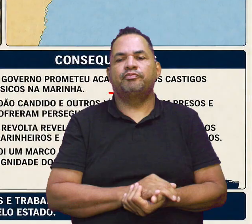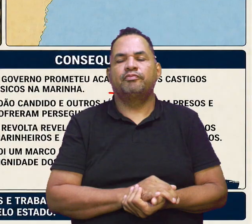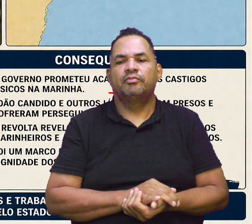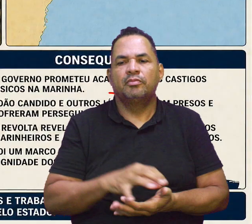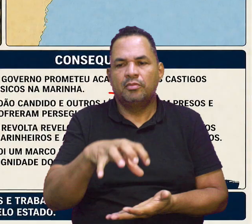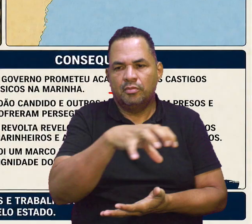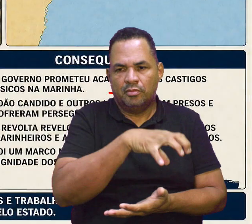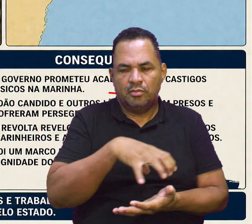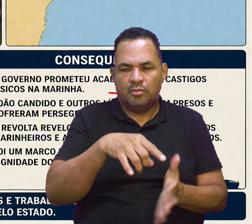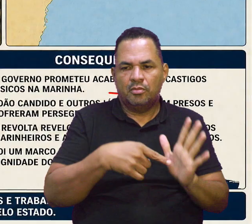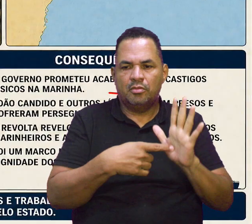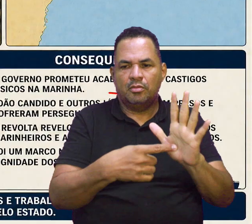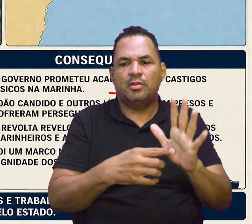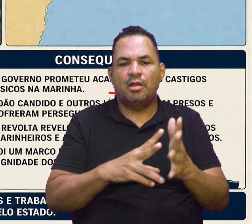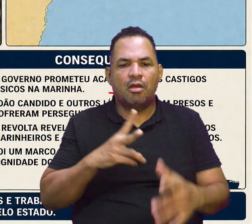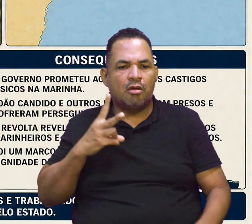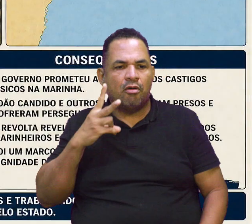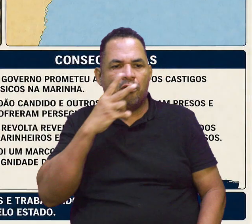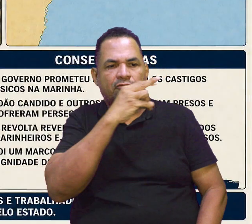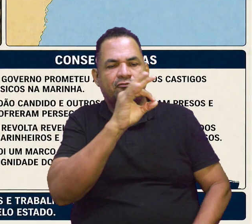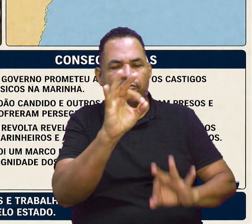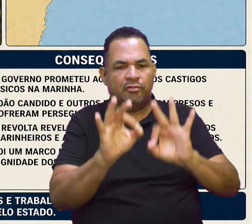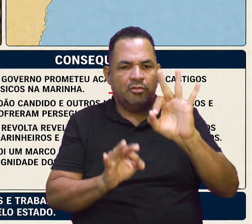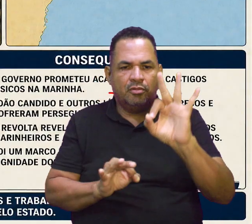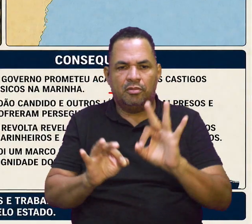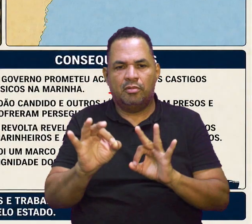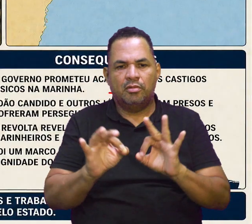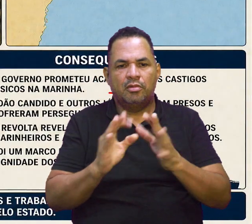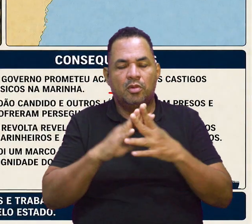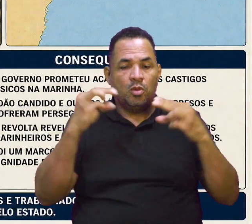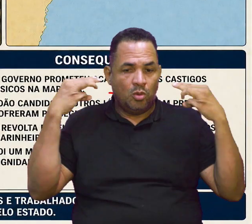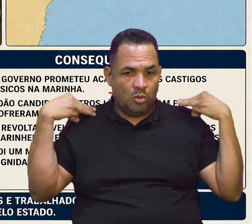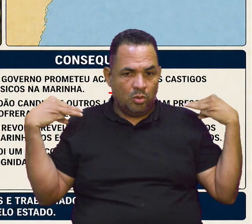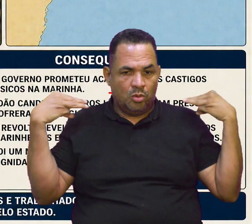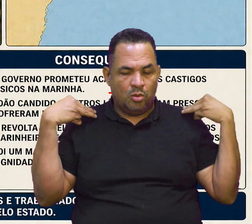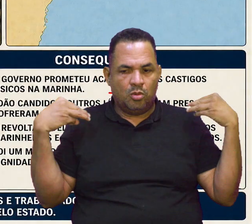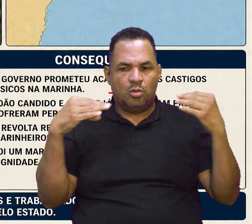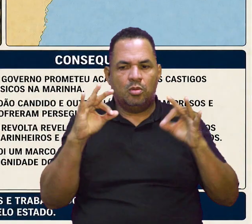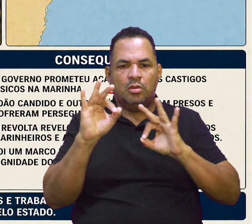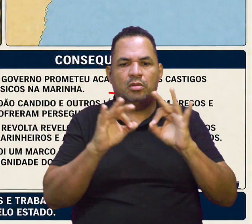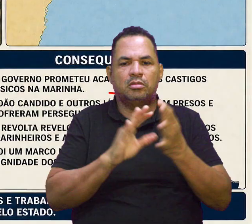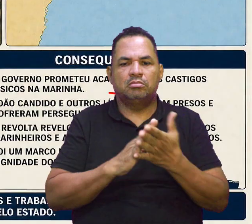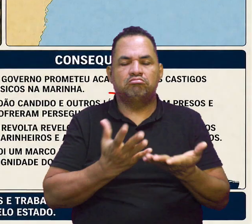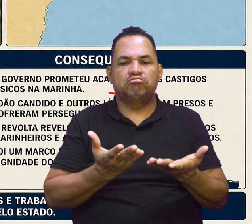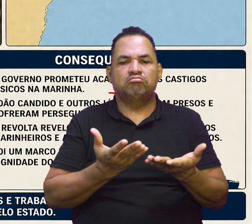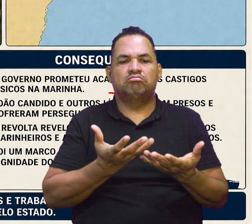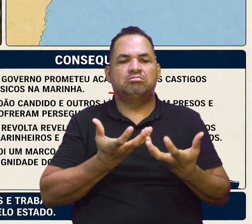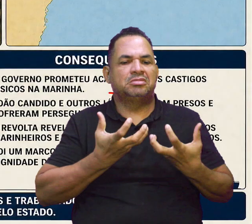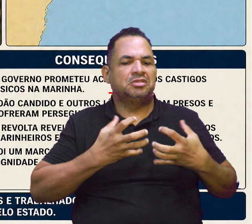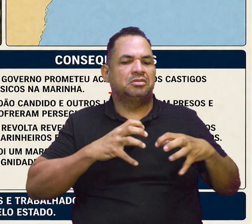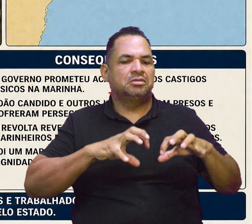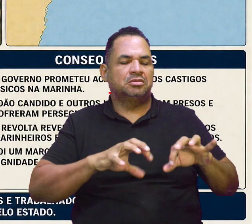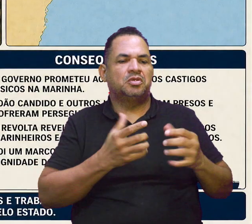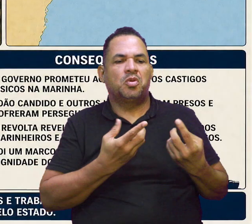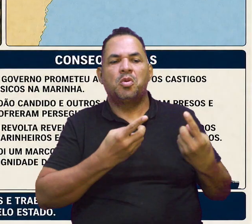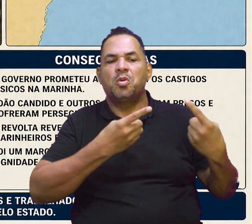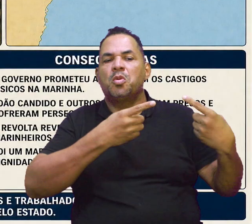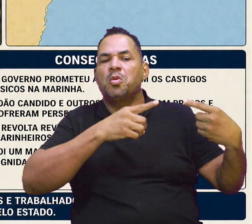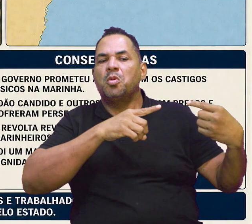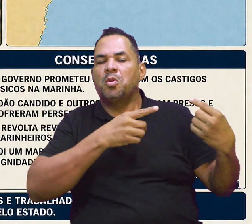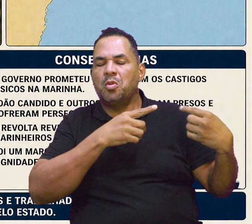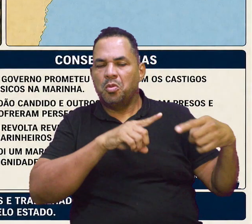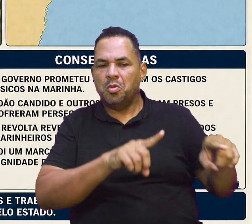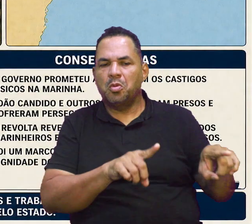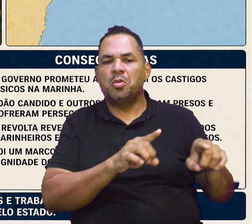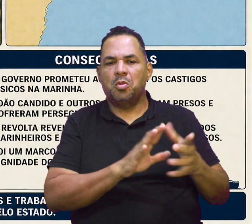a força da organização dos marinheiros e a insatisfação contra os abusos. Foi um marco